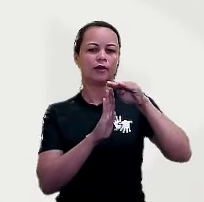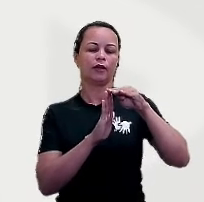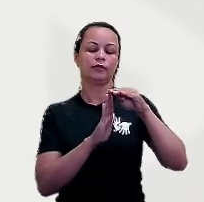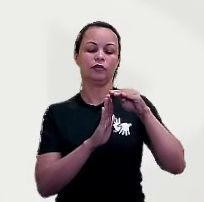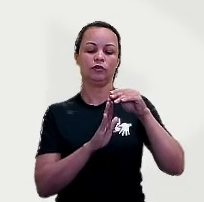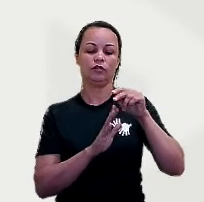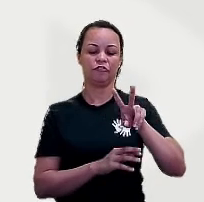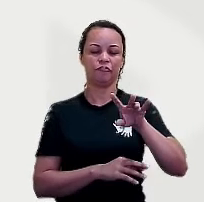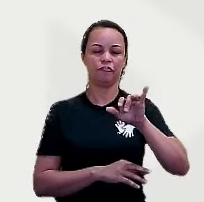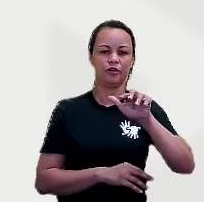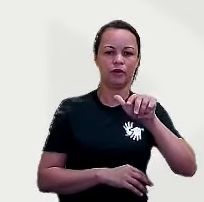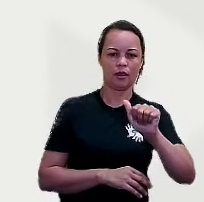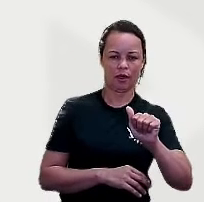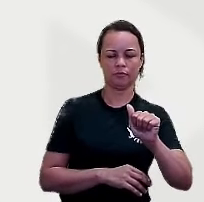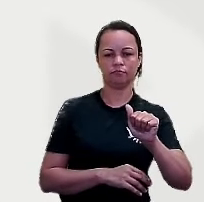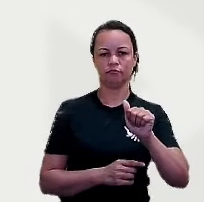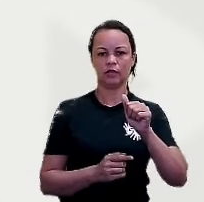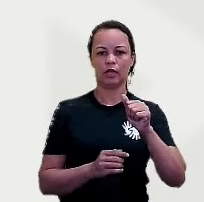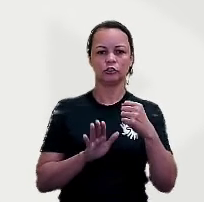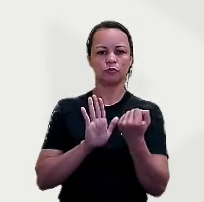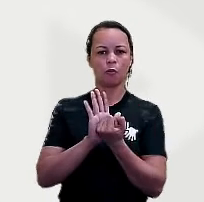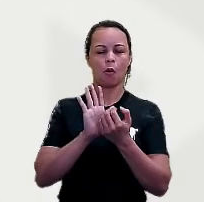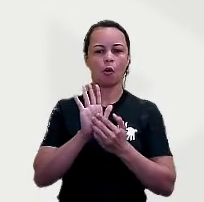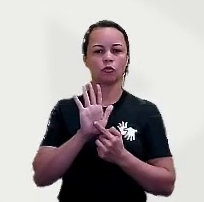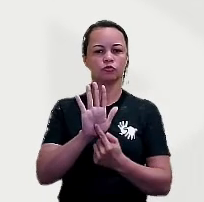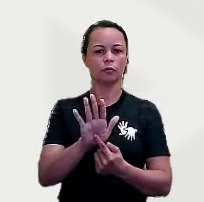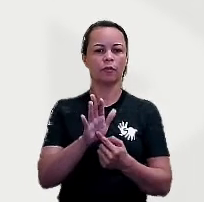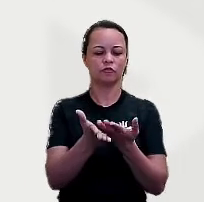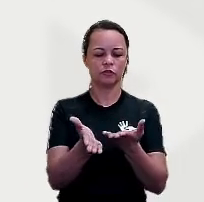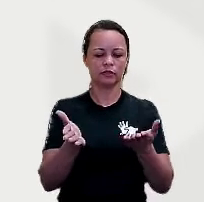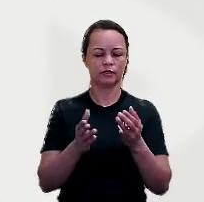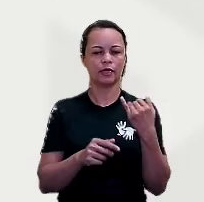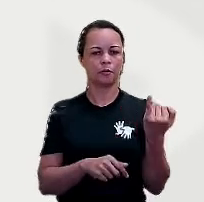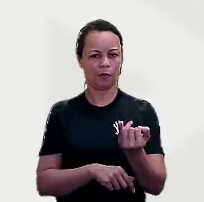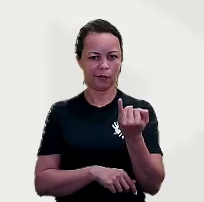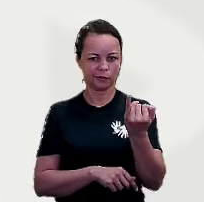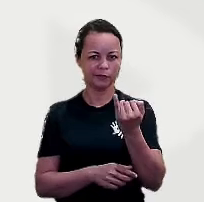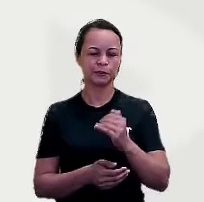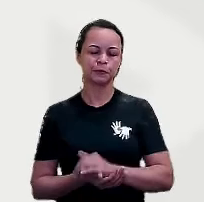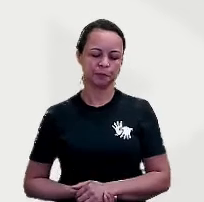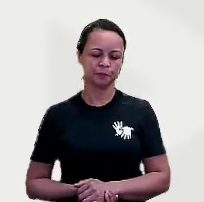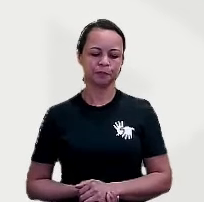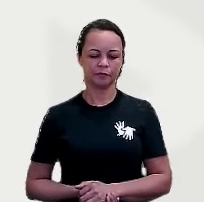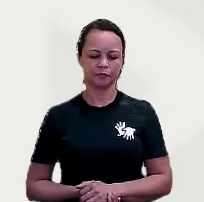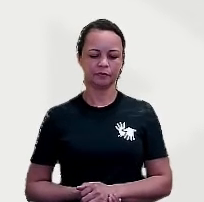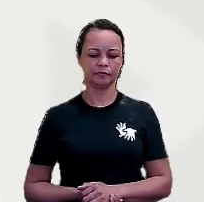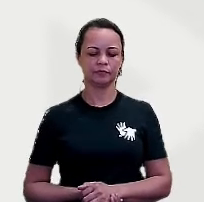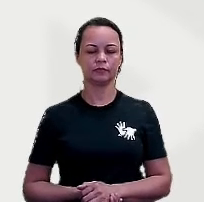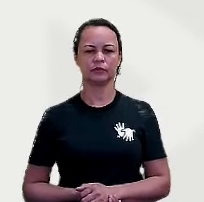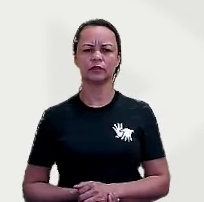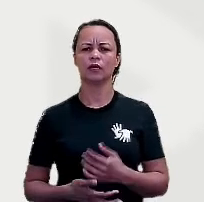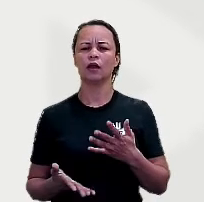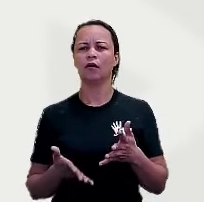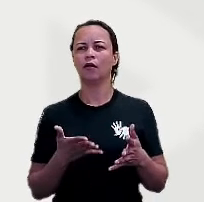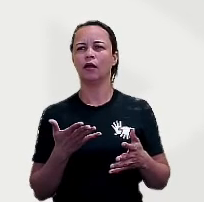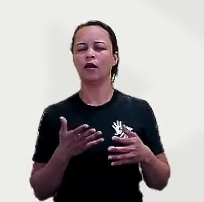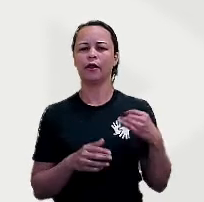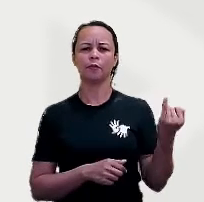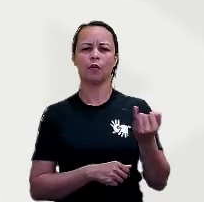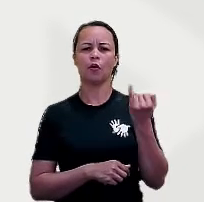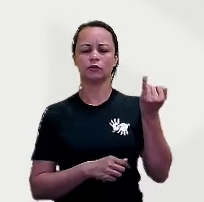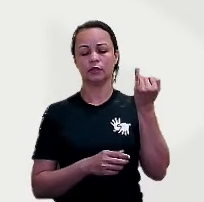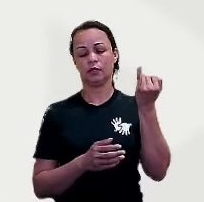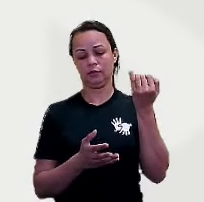vou destacar para vocês a importância disso. Qual a importância de ser